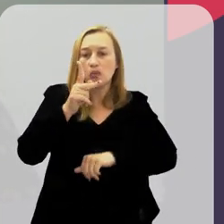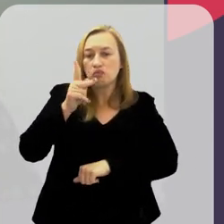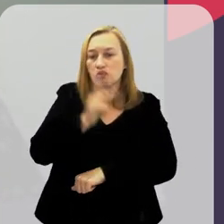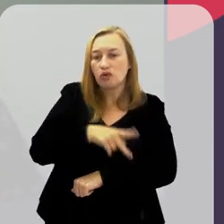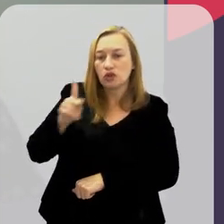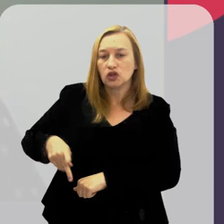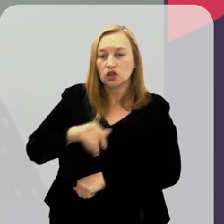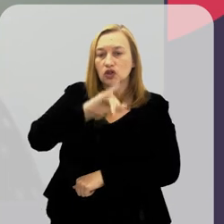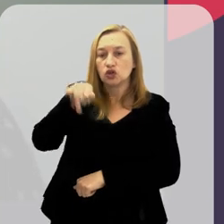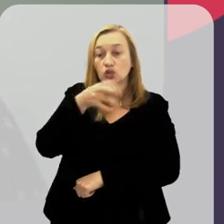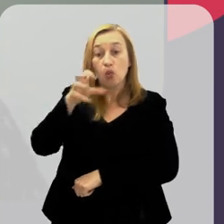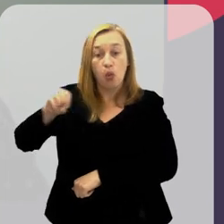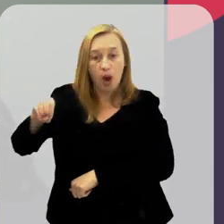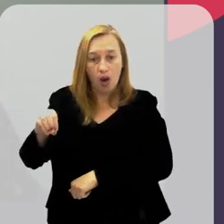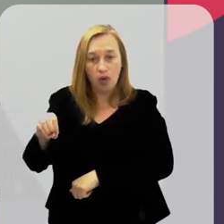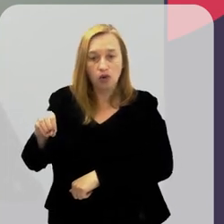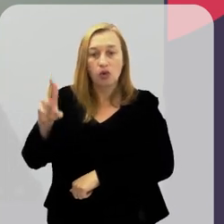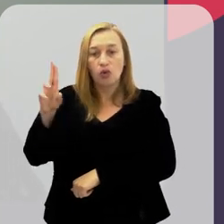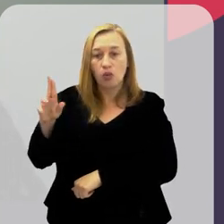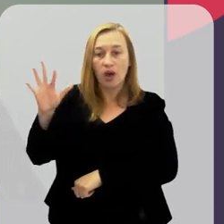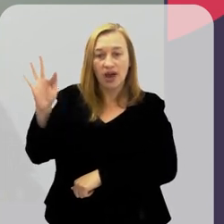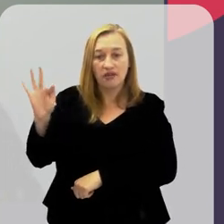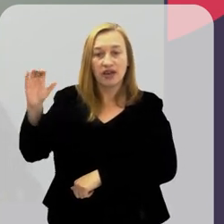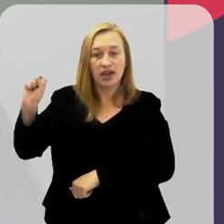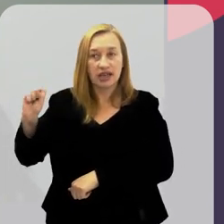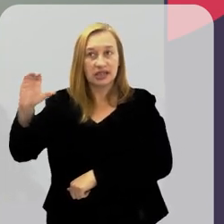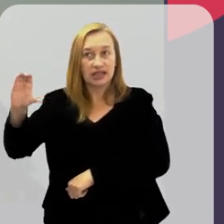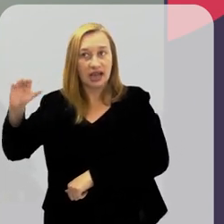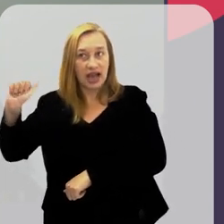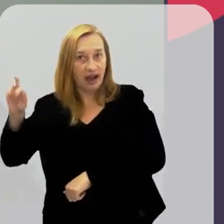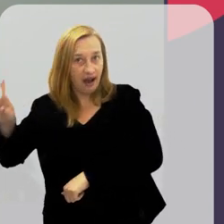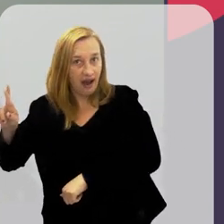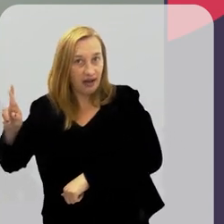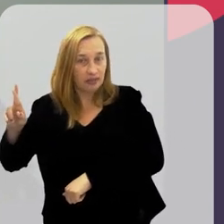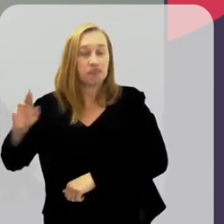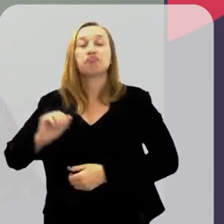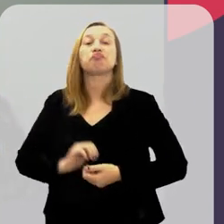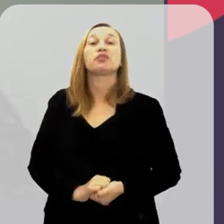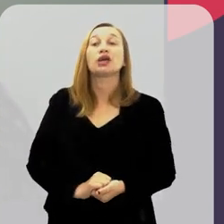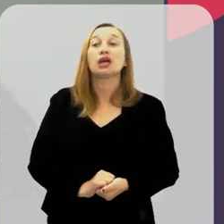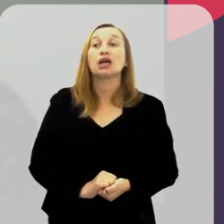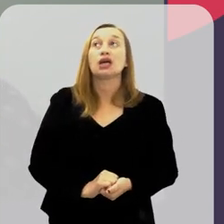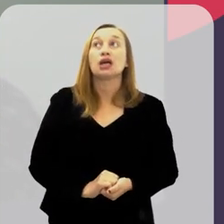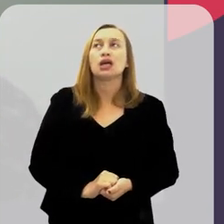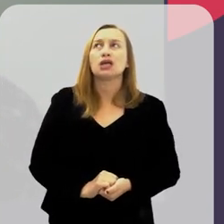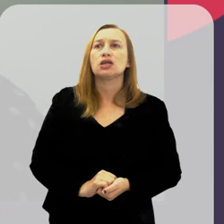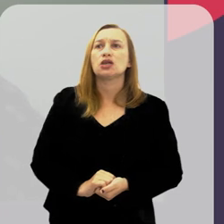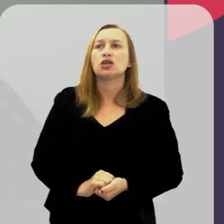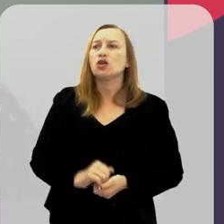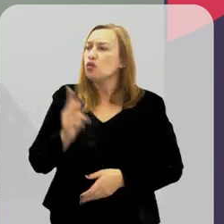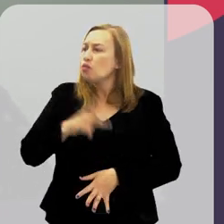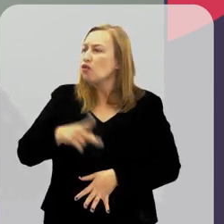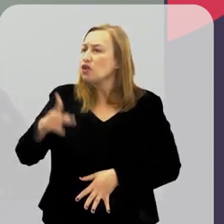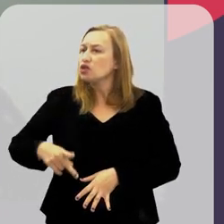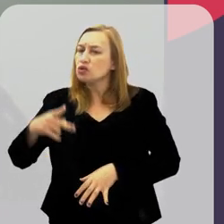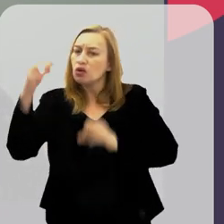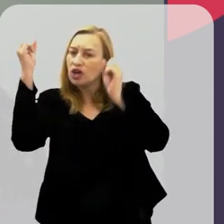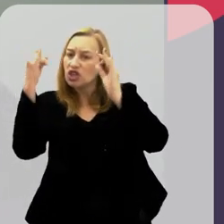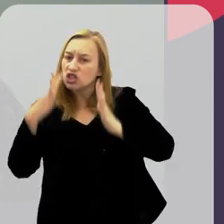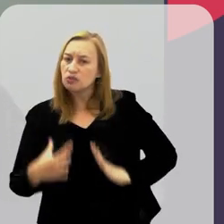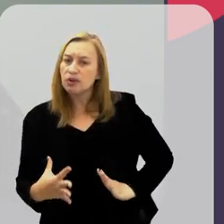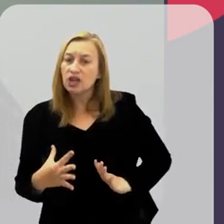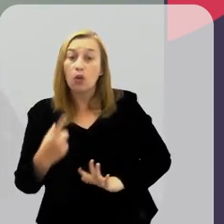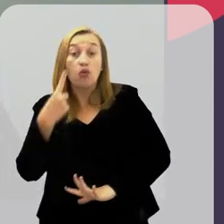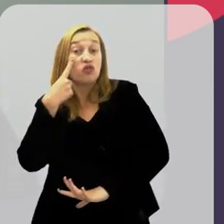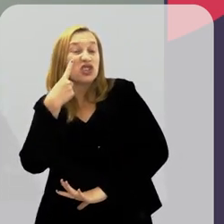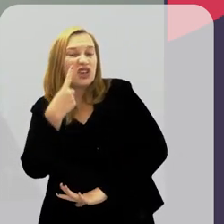João dos Santos Carmo da Federal de São Carlos. E ele mede parâmetros, por exemplo,